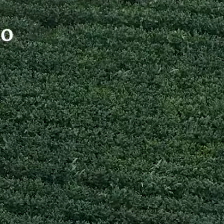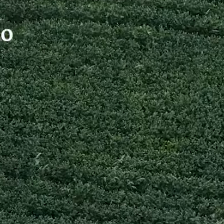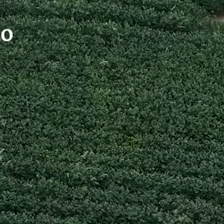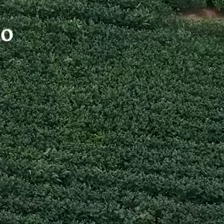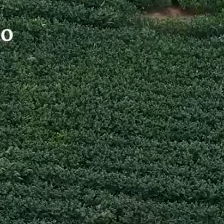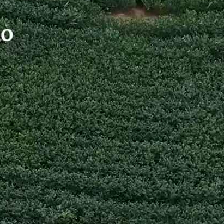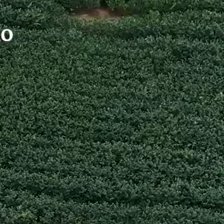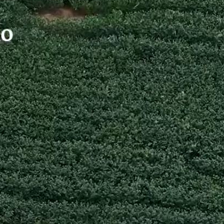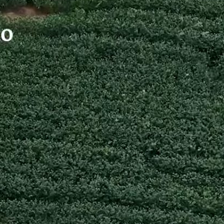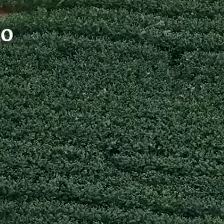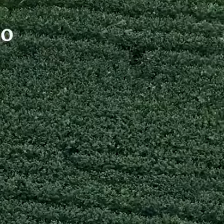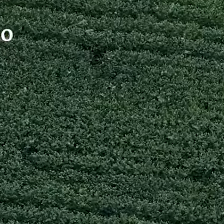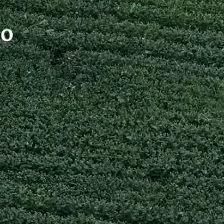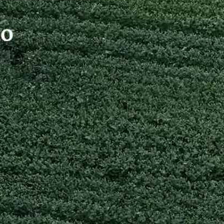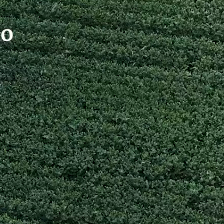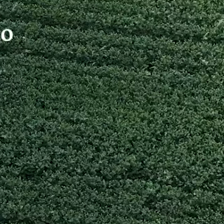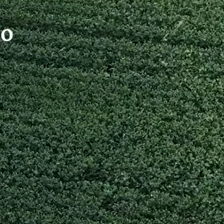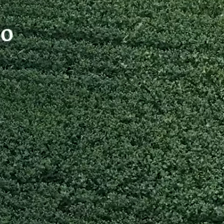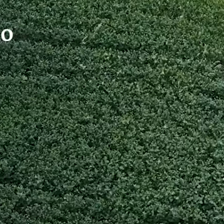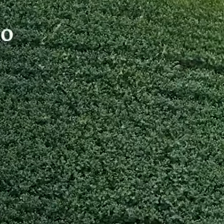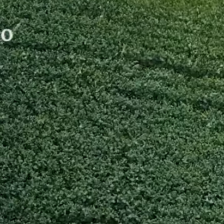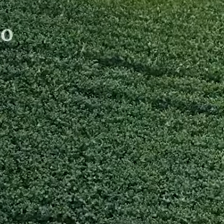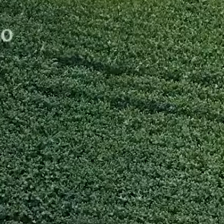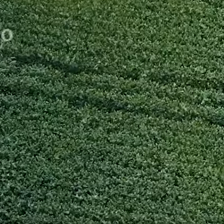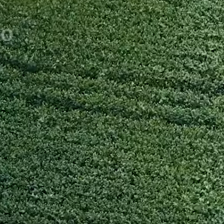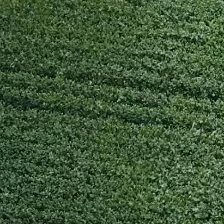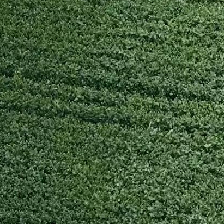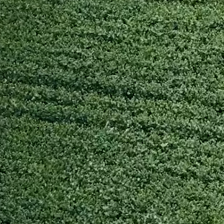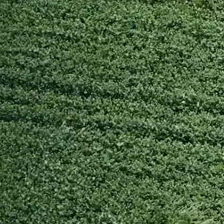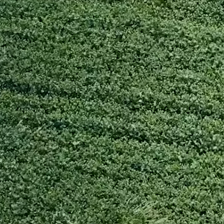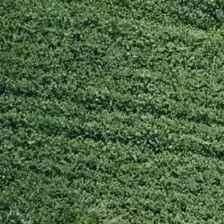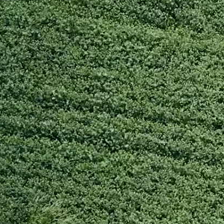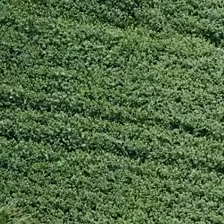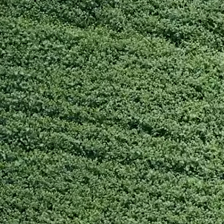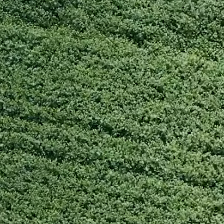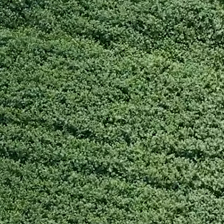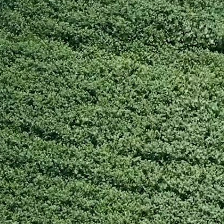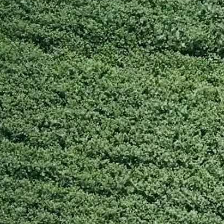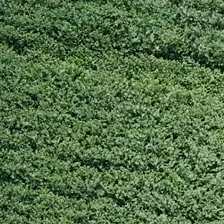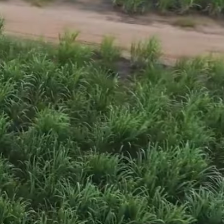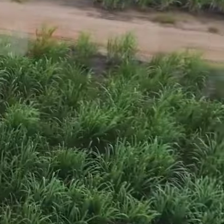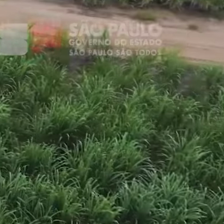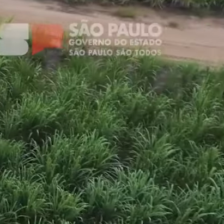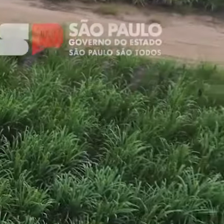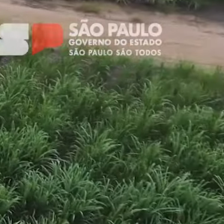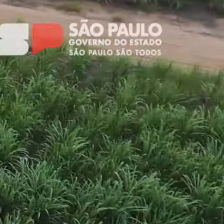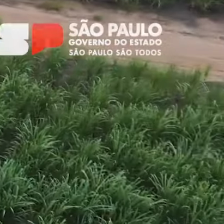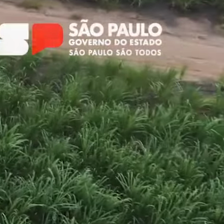Notre voix, la route dessine nos pas.